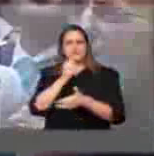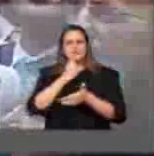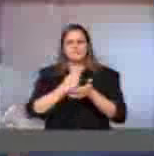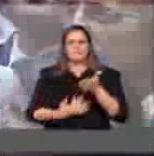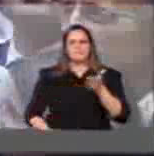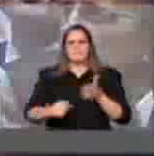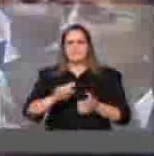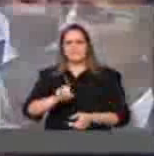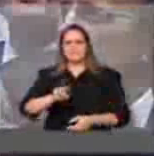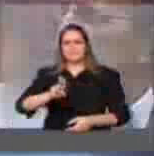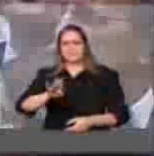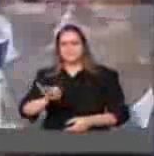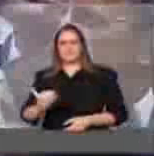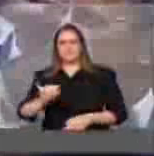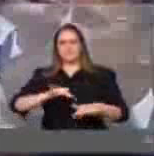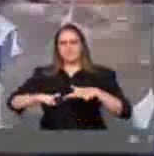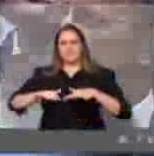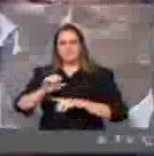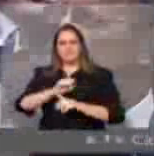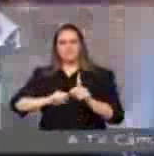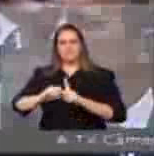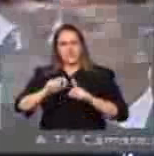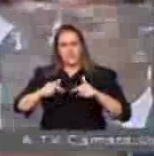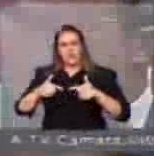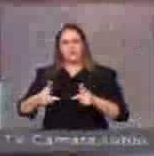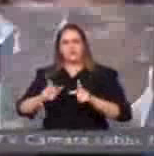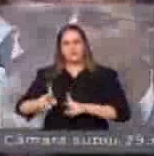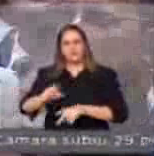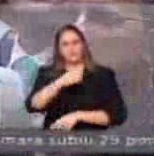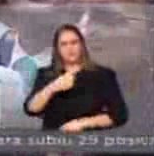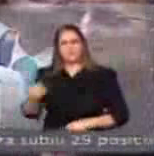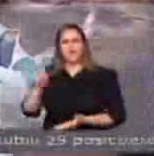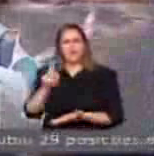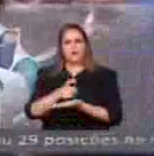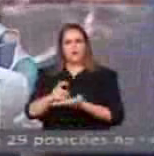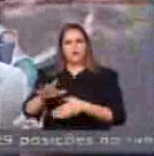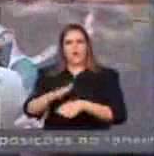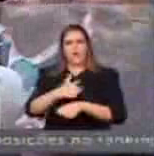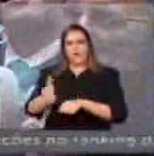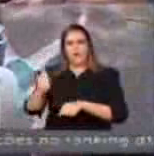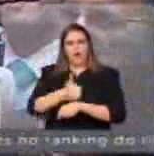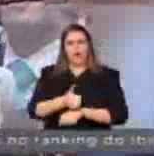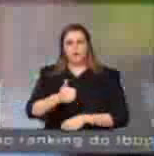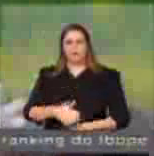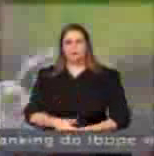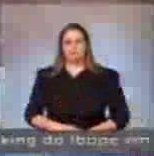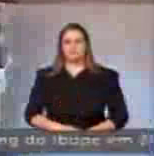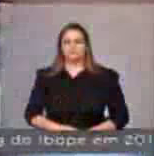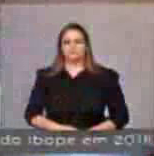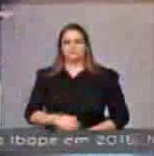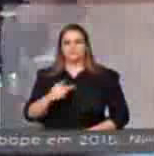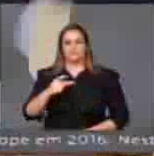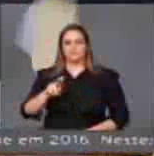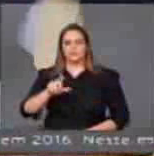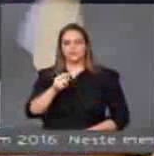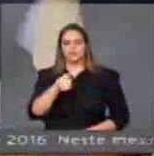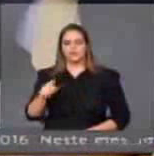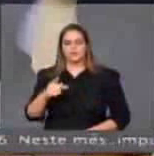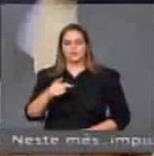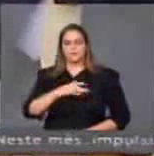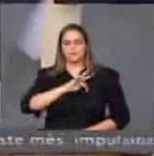agradecendo os movimentos sociais, a luta continua, não ao golpe, não ao golpe. Deputado Paulão, do PT